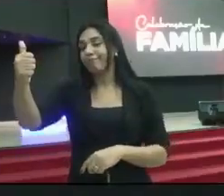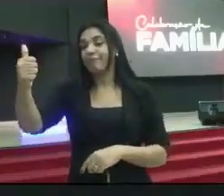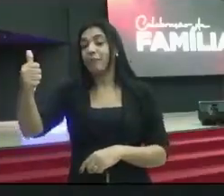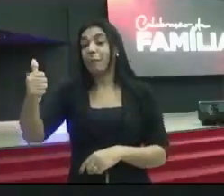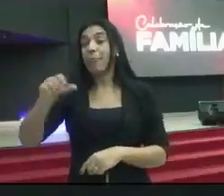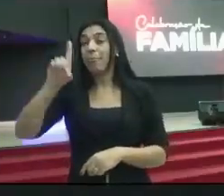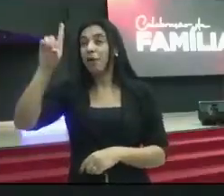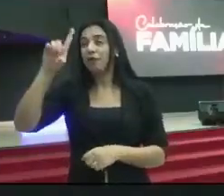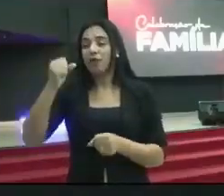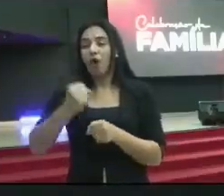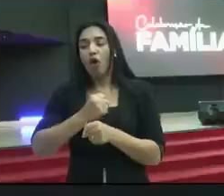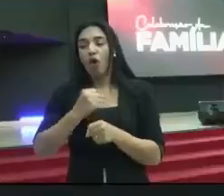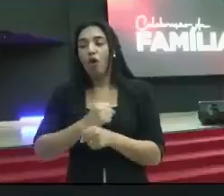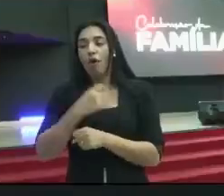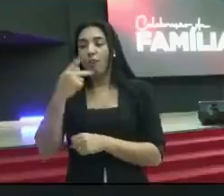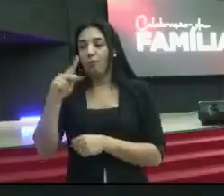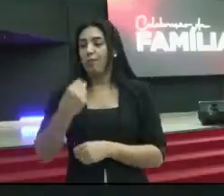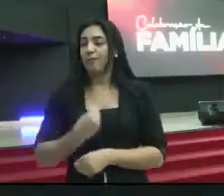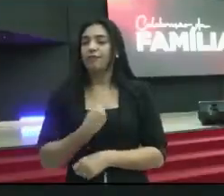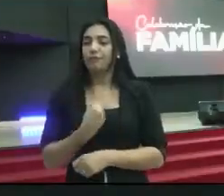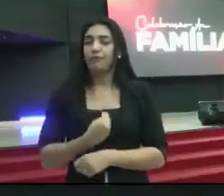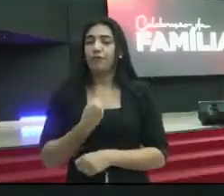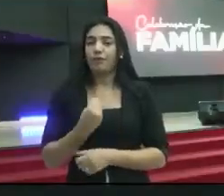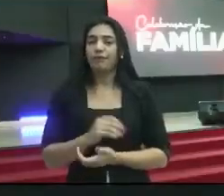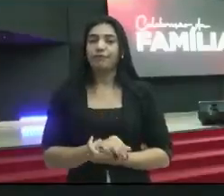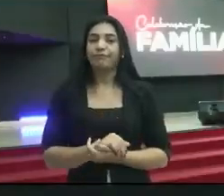Deus está construindo sua história.